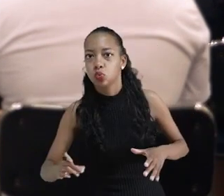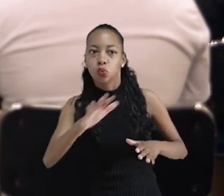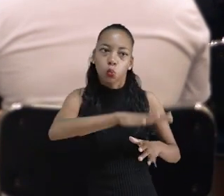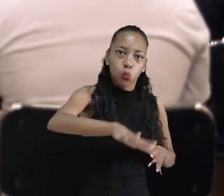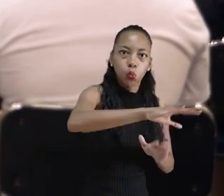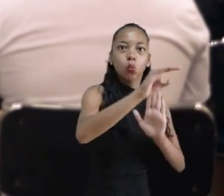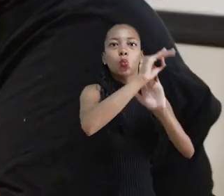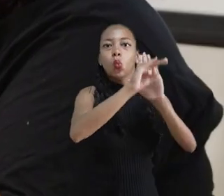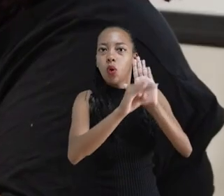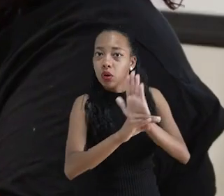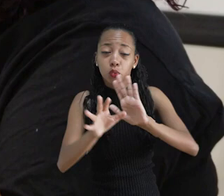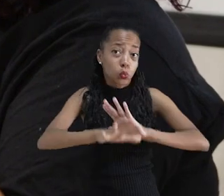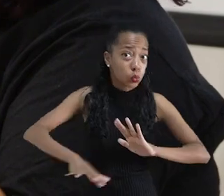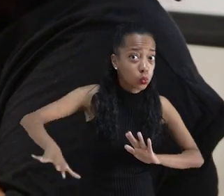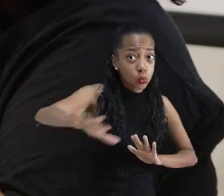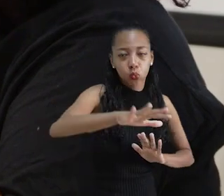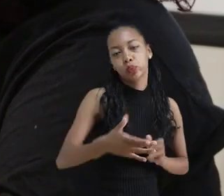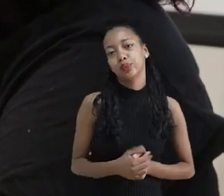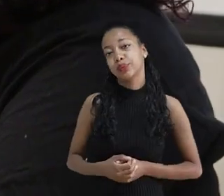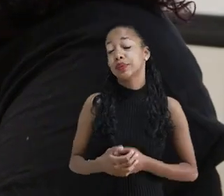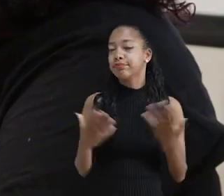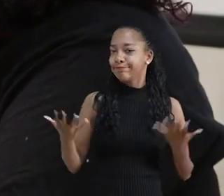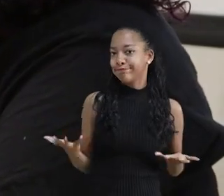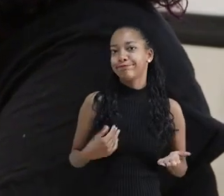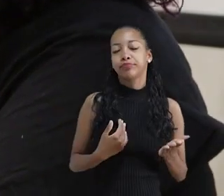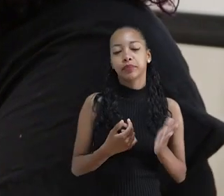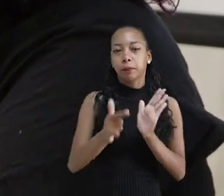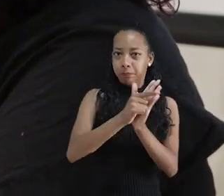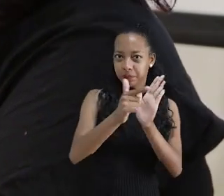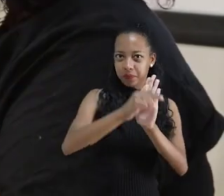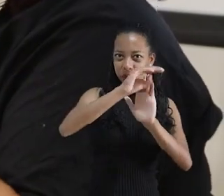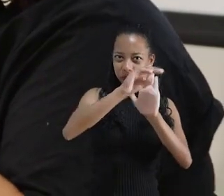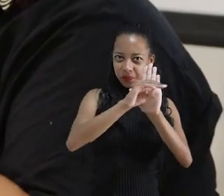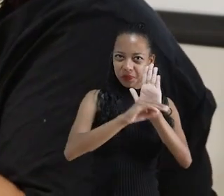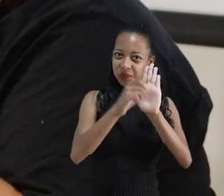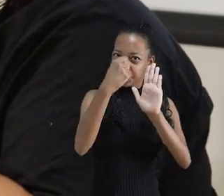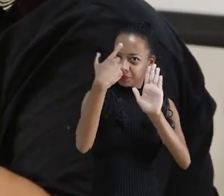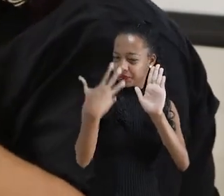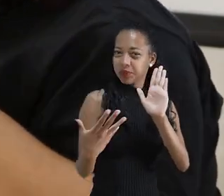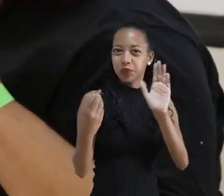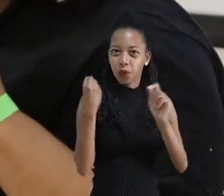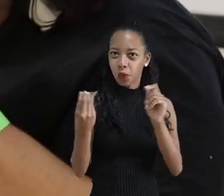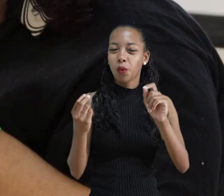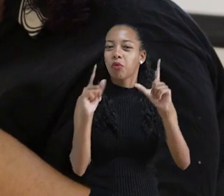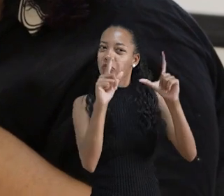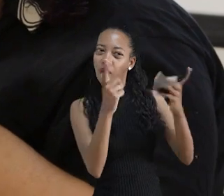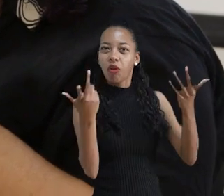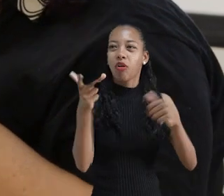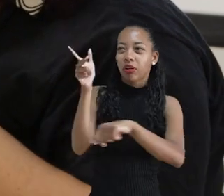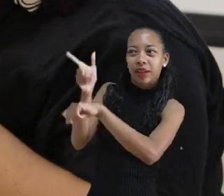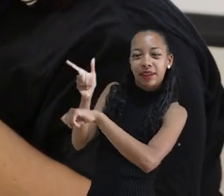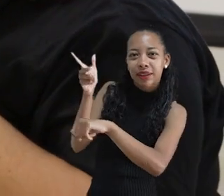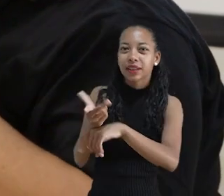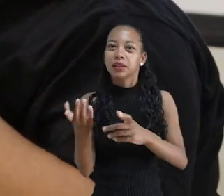porque na aberto a gente sempre tem a ficha técnica lá né diretor roteirista direção de fotografia